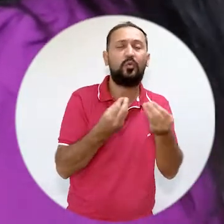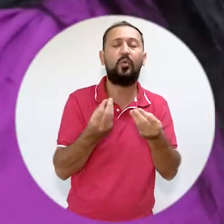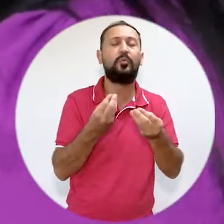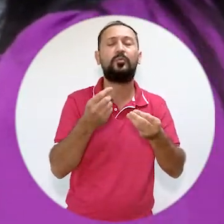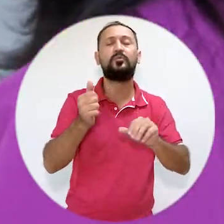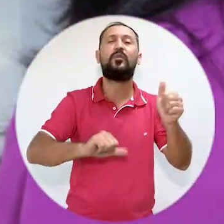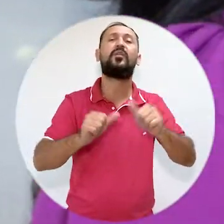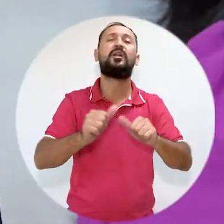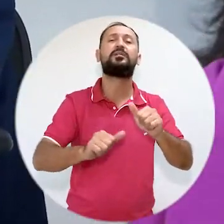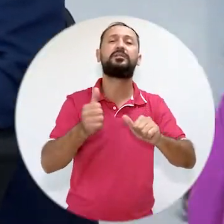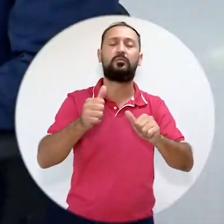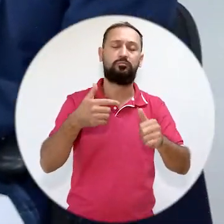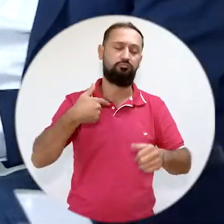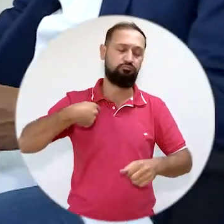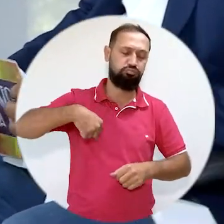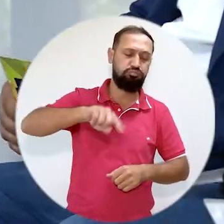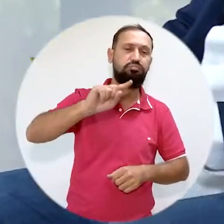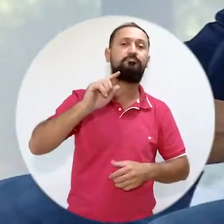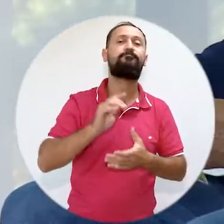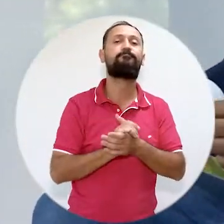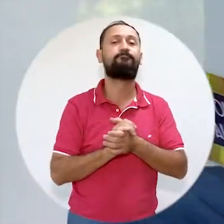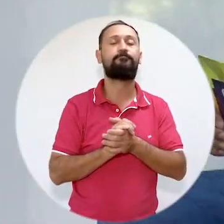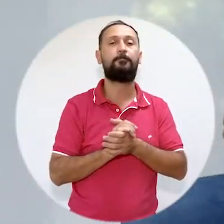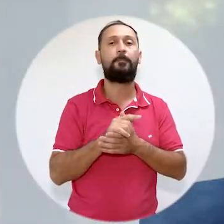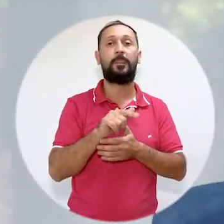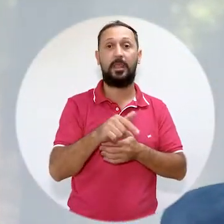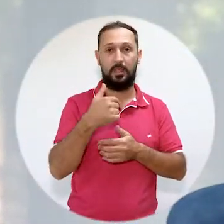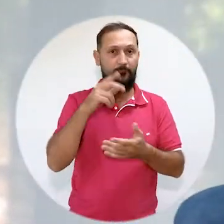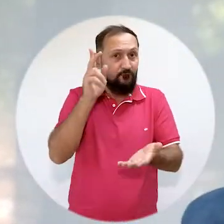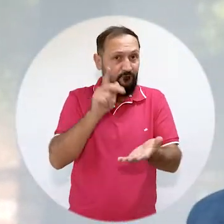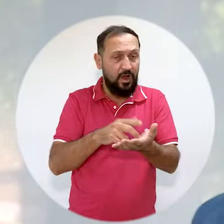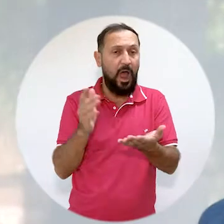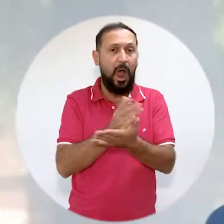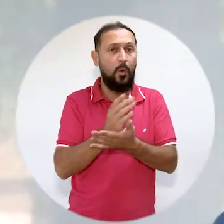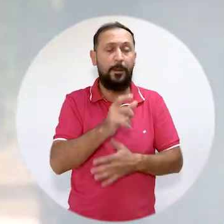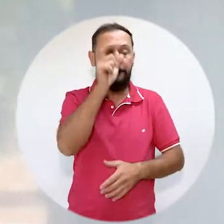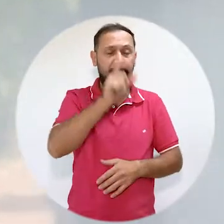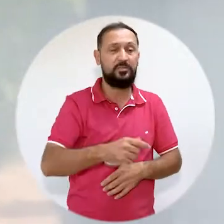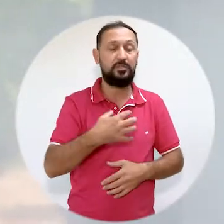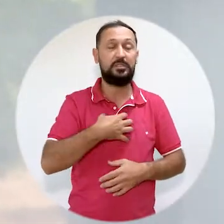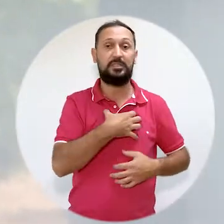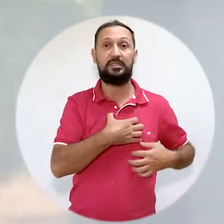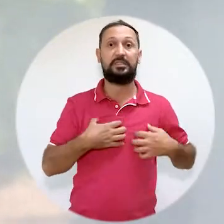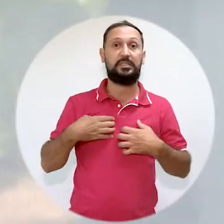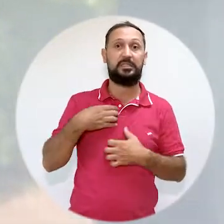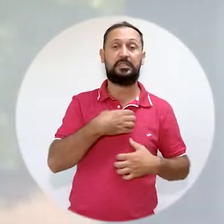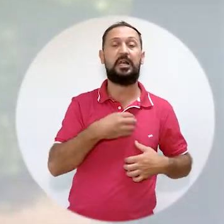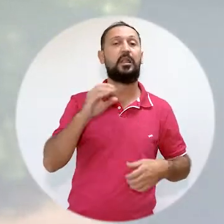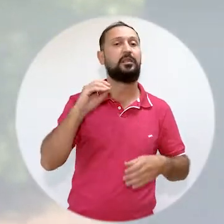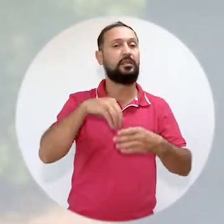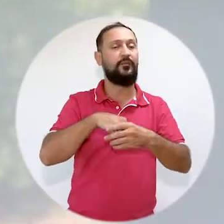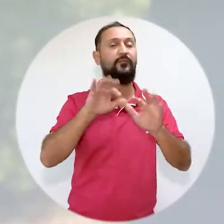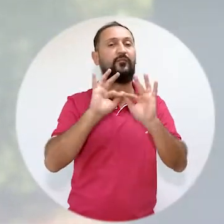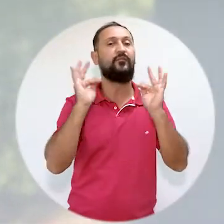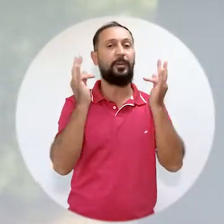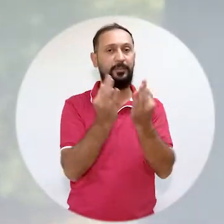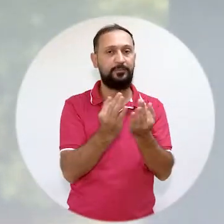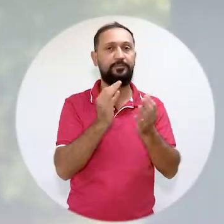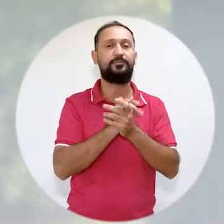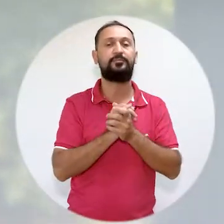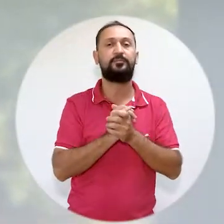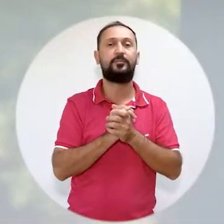esse processo? Esse processo desestruturou muitas pessoas dentro da família, né?